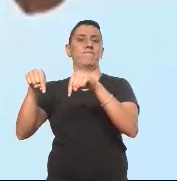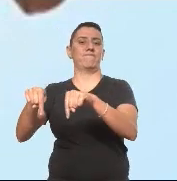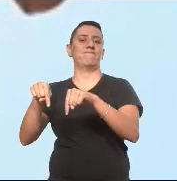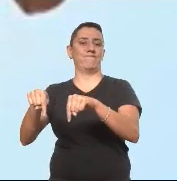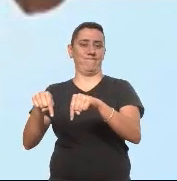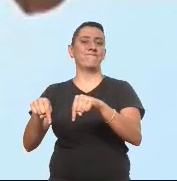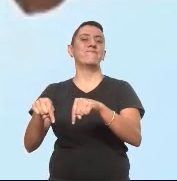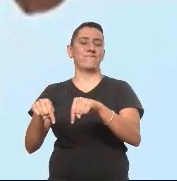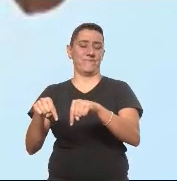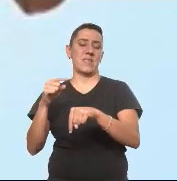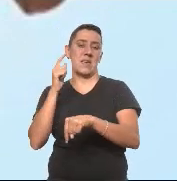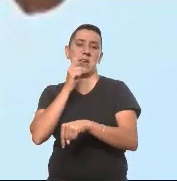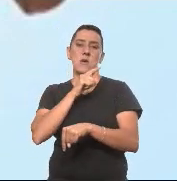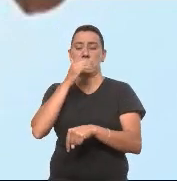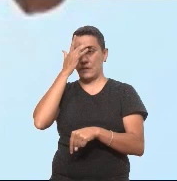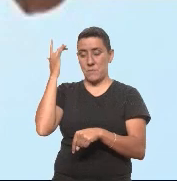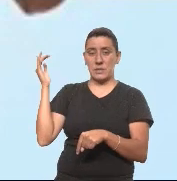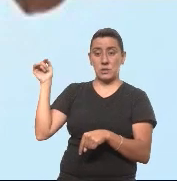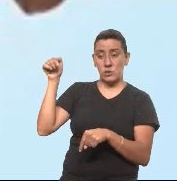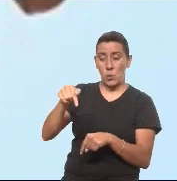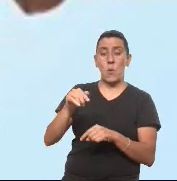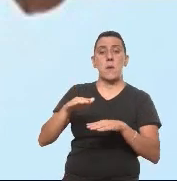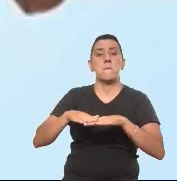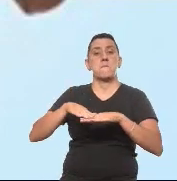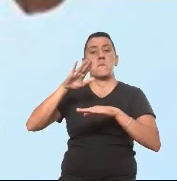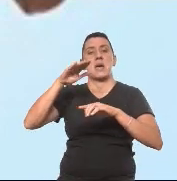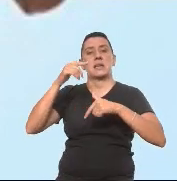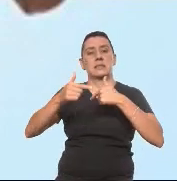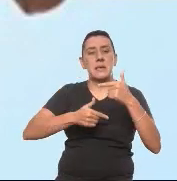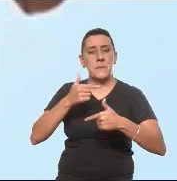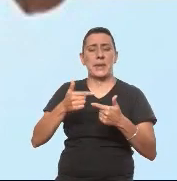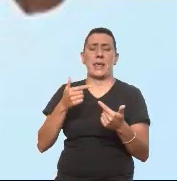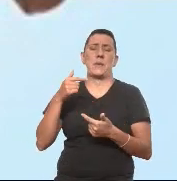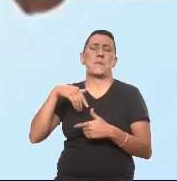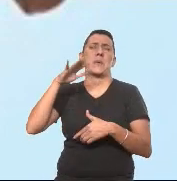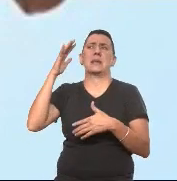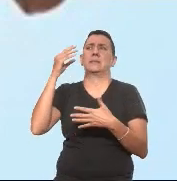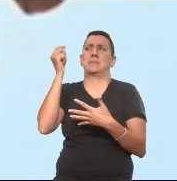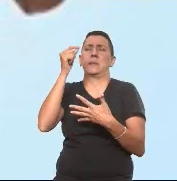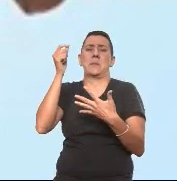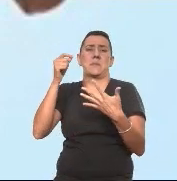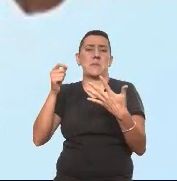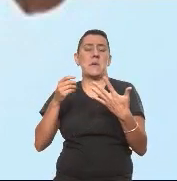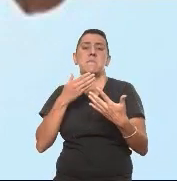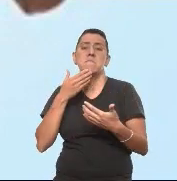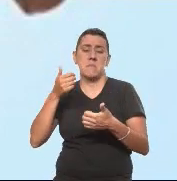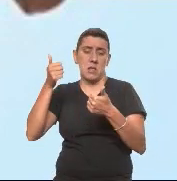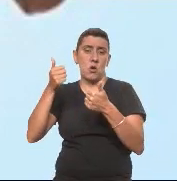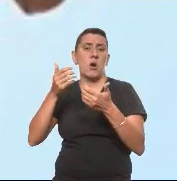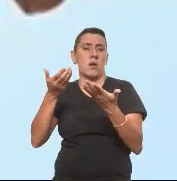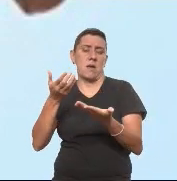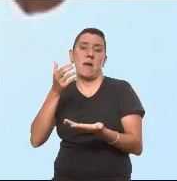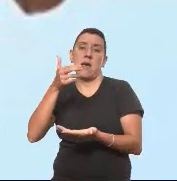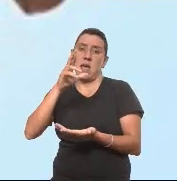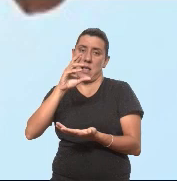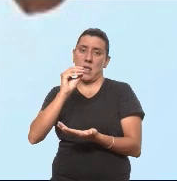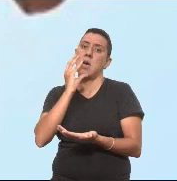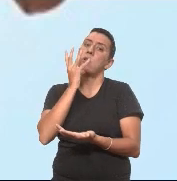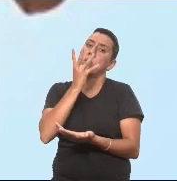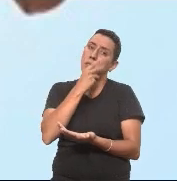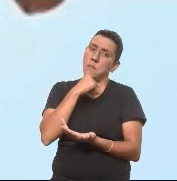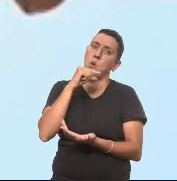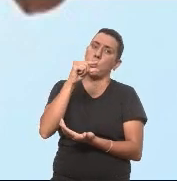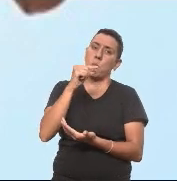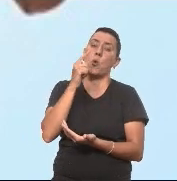com o investimento com pessoas andam circulando pela cidade de uma forma muito mais segura obviamente que isso leva tempo para implementar leva tempo para